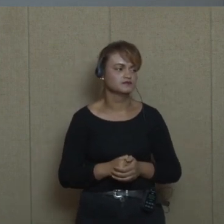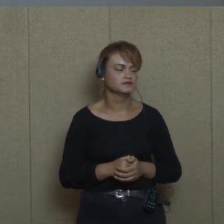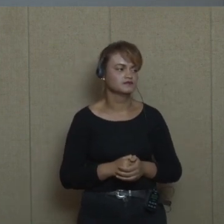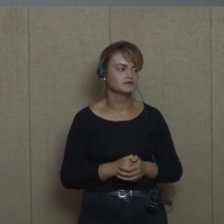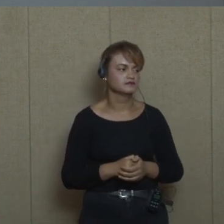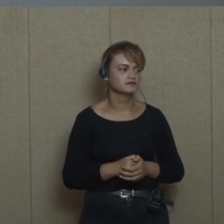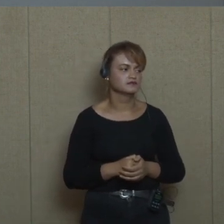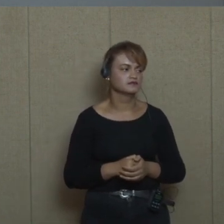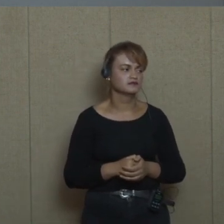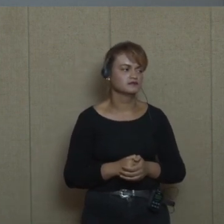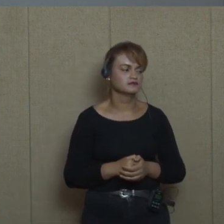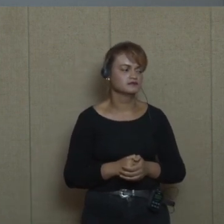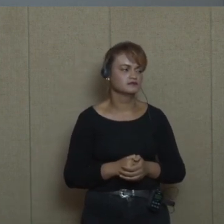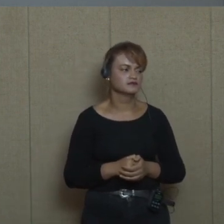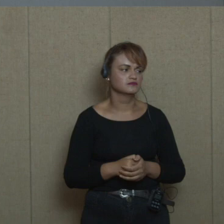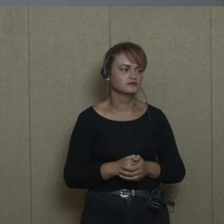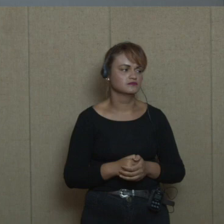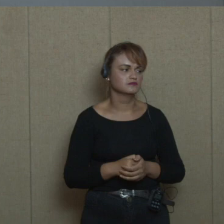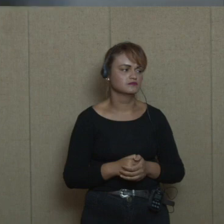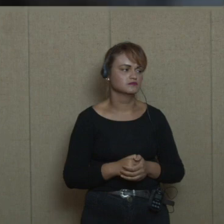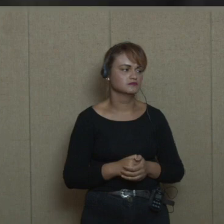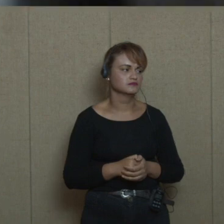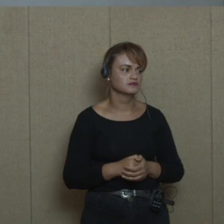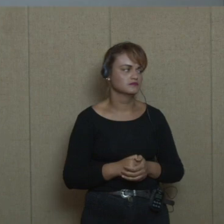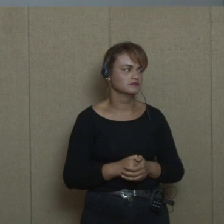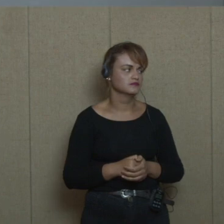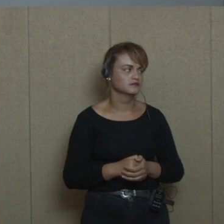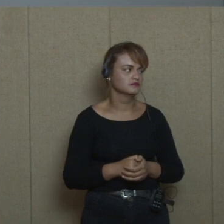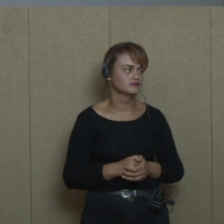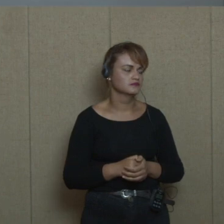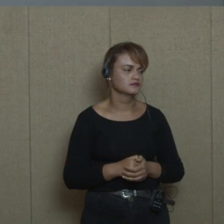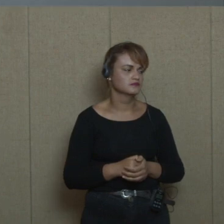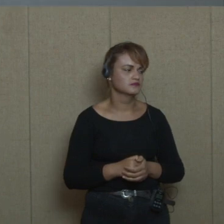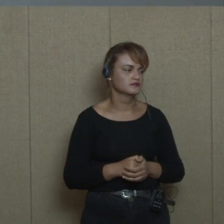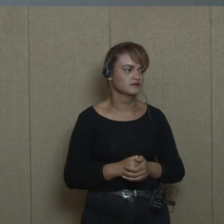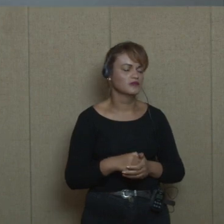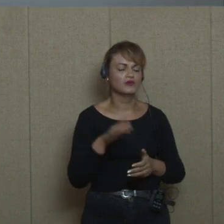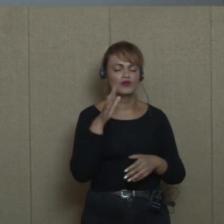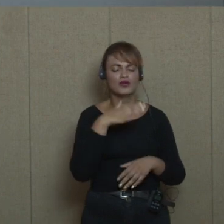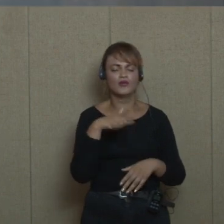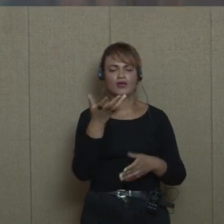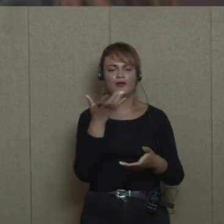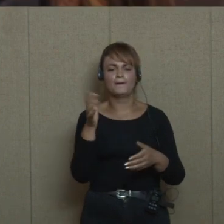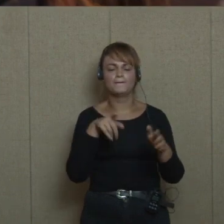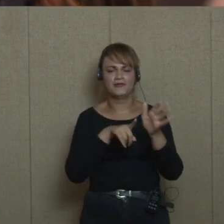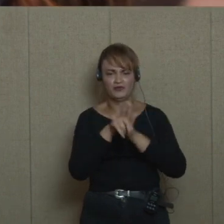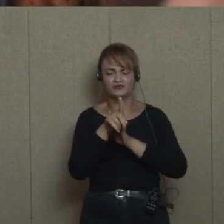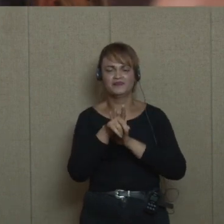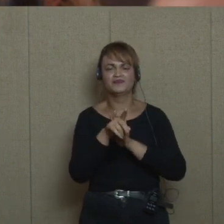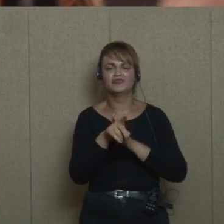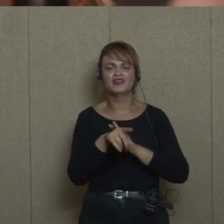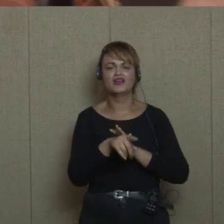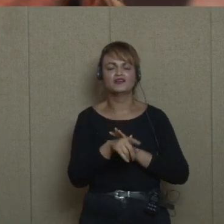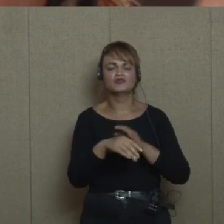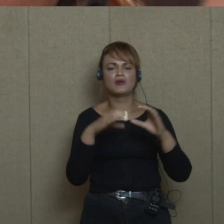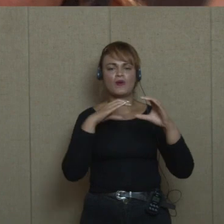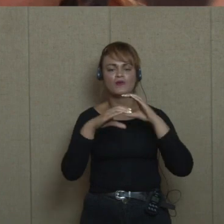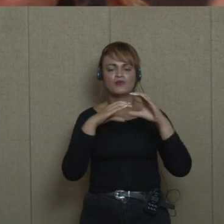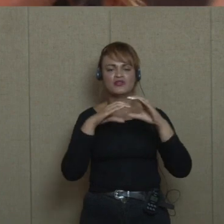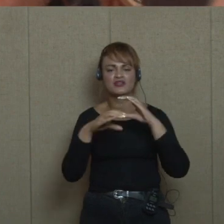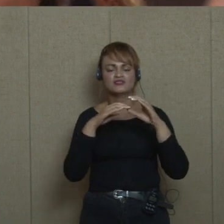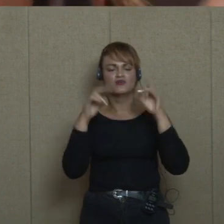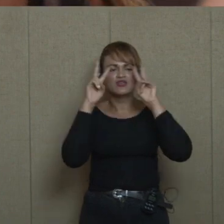Thank you. Ah, oui. Obrigado. Eu gostaria de perguntar sobre a comunicação e